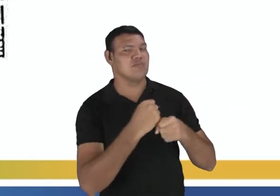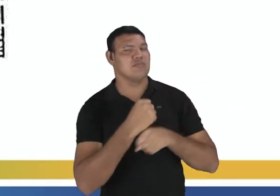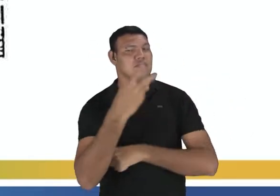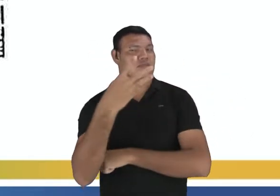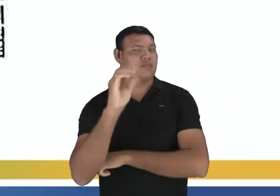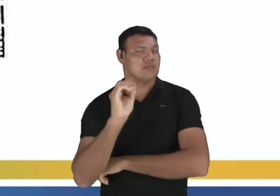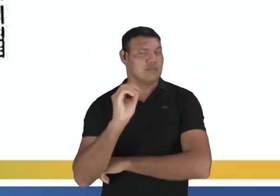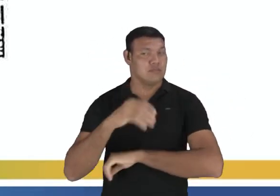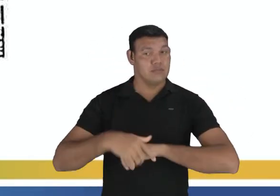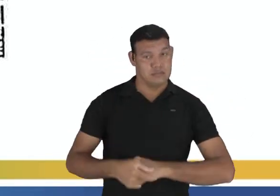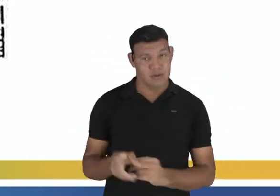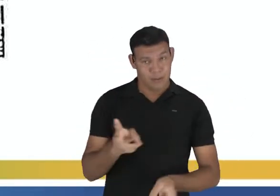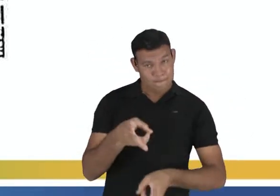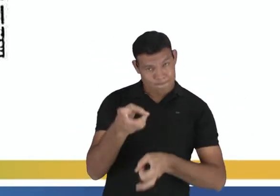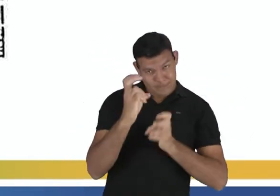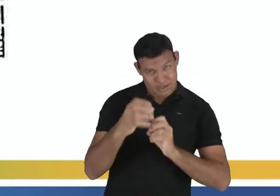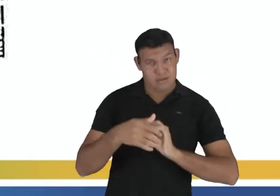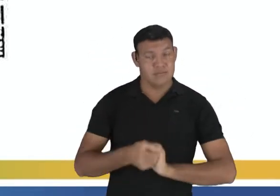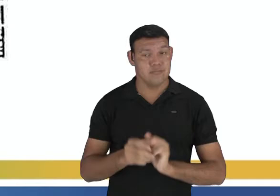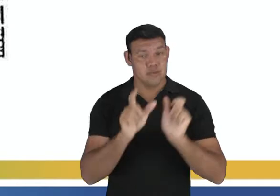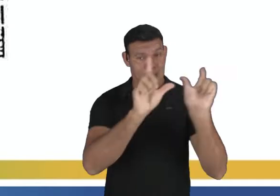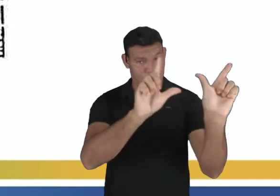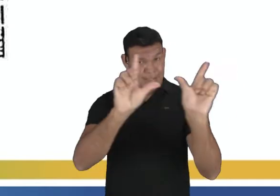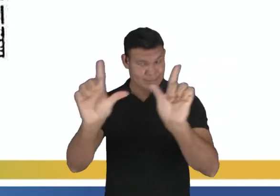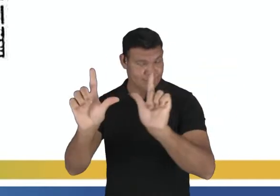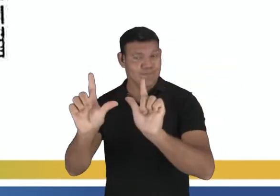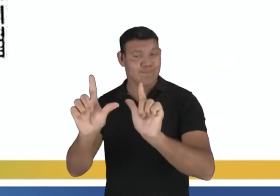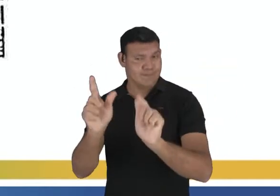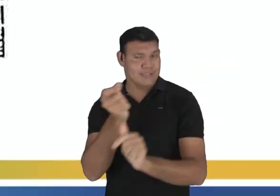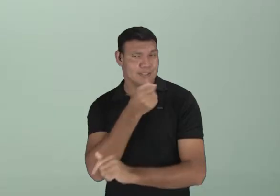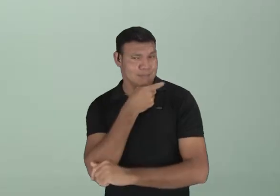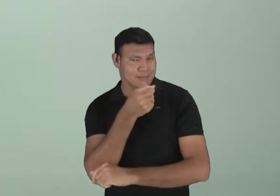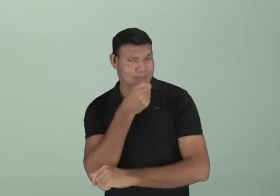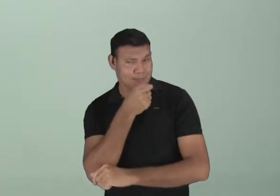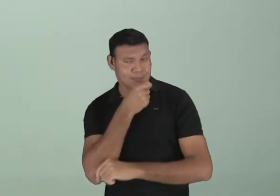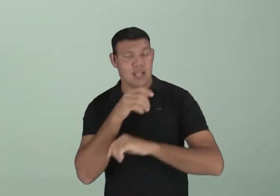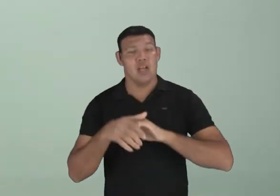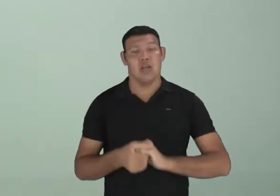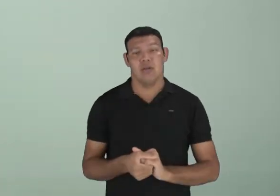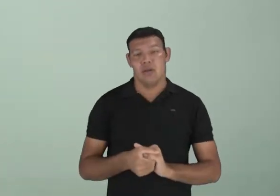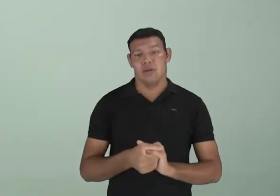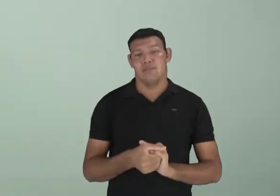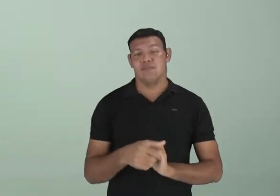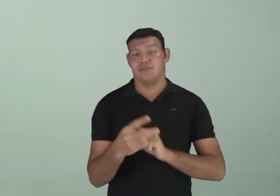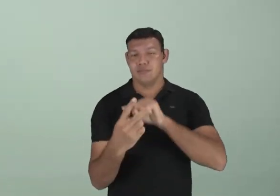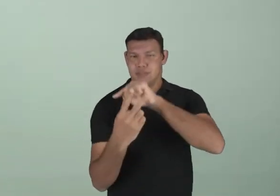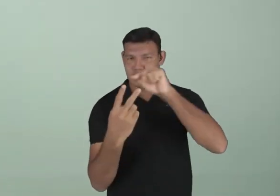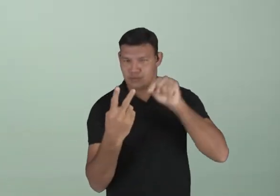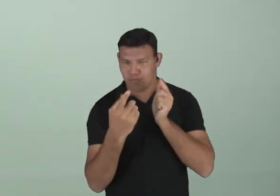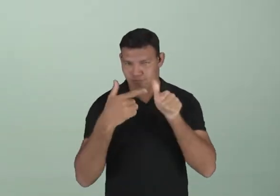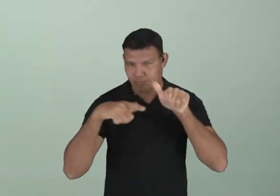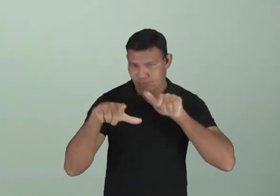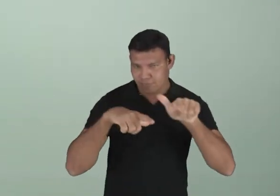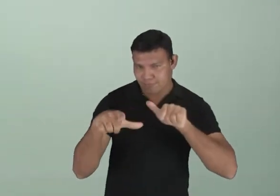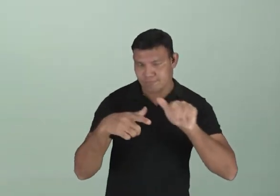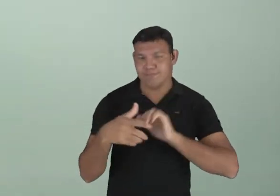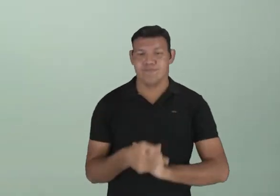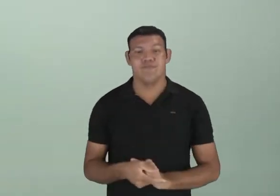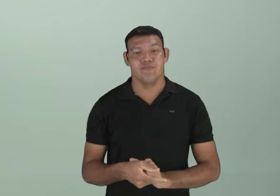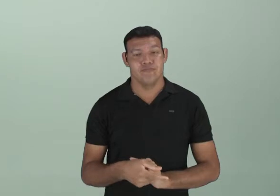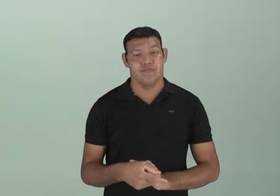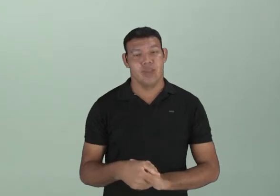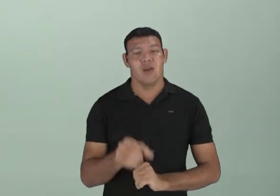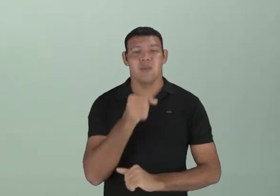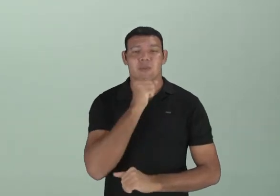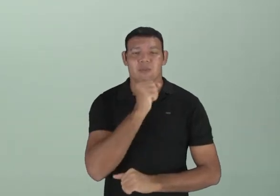anos. Então percebam, a charge de uma forma muito irônica mostra dois trabalhadores e um deles,